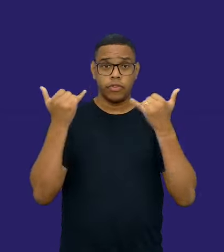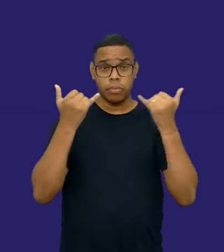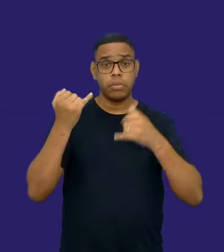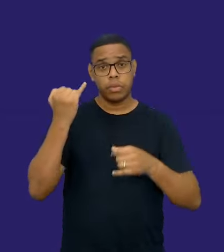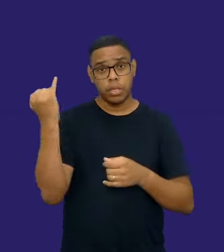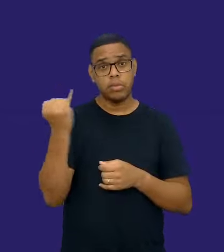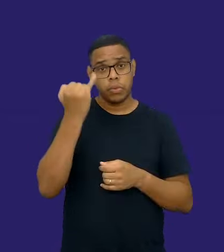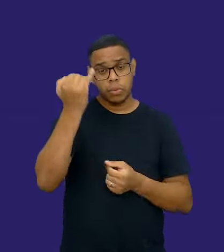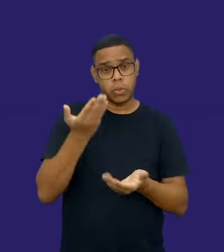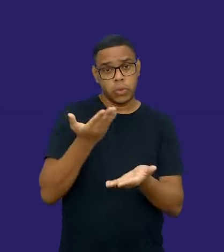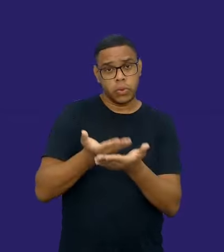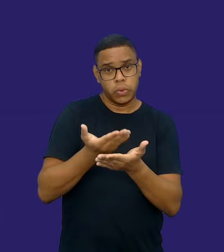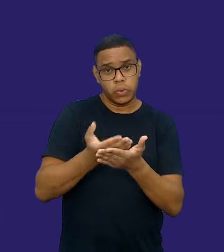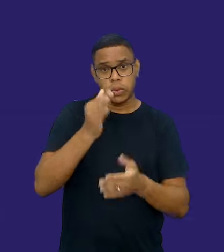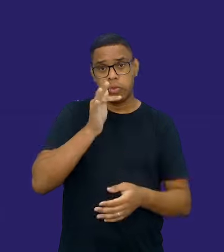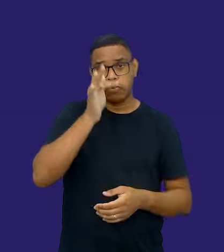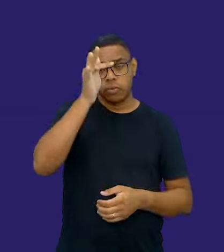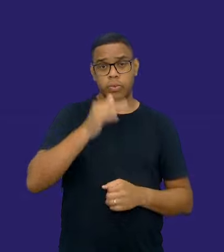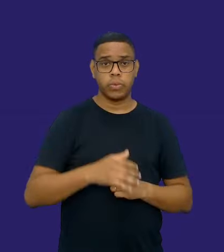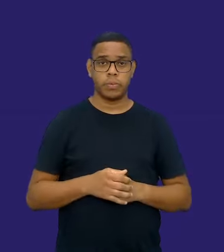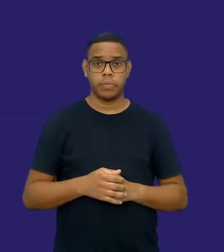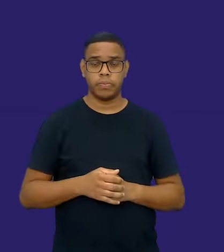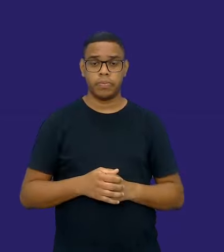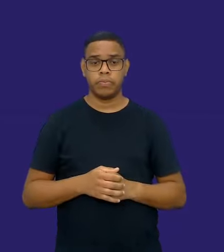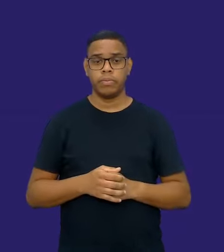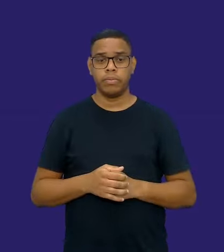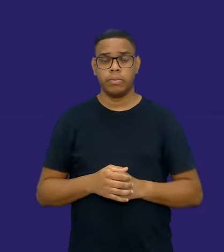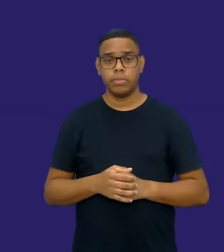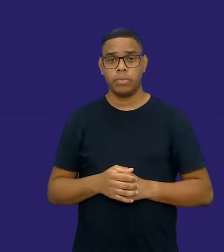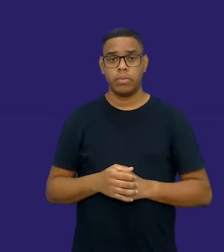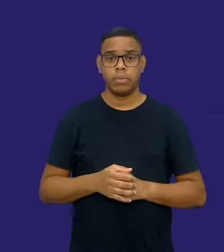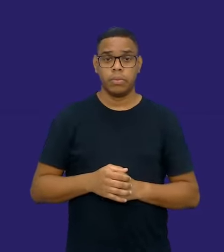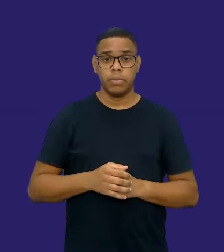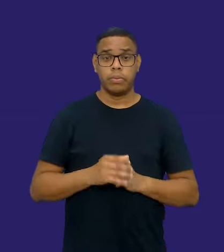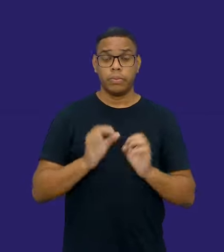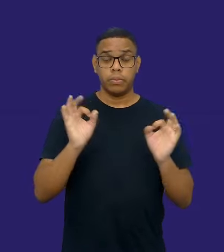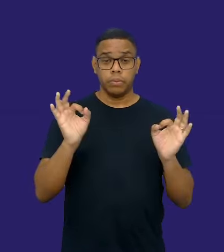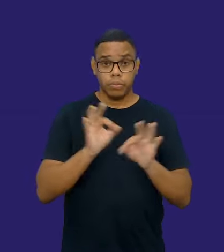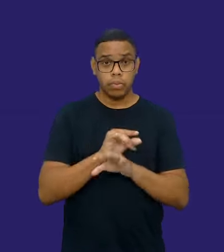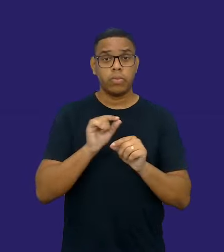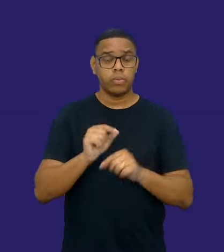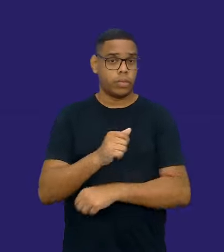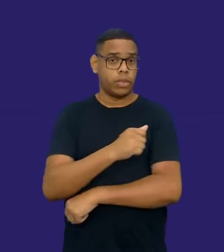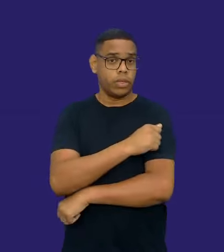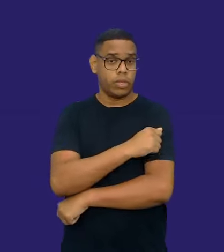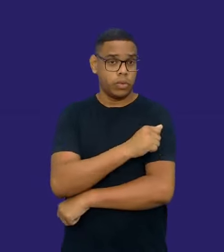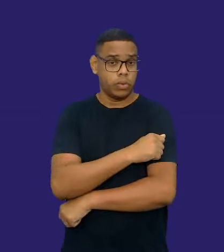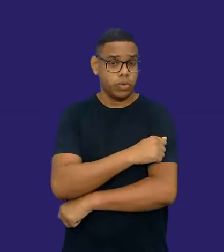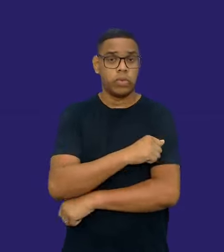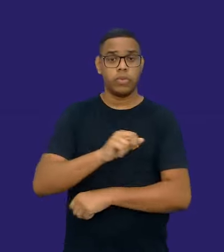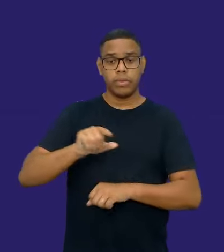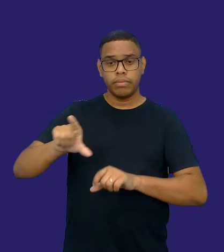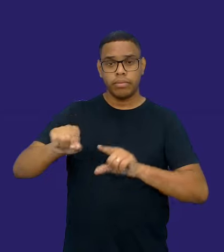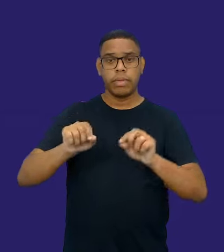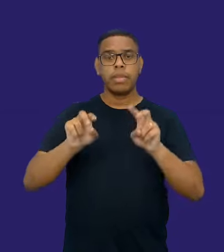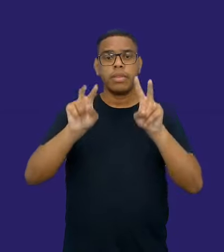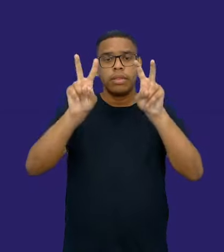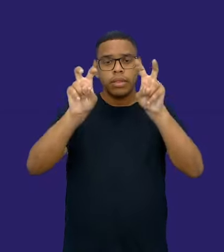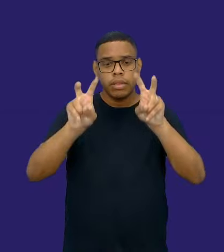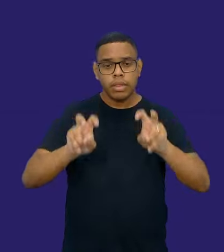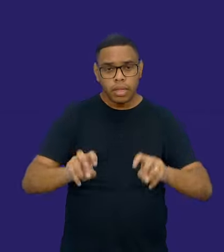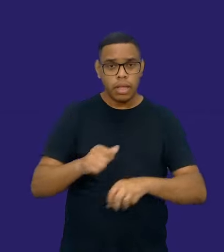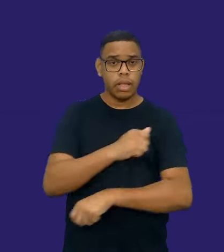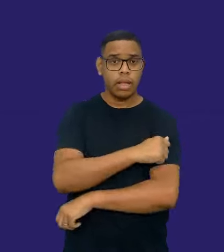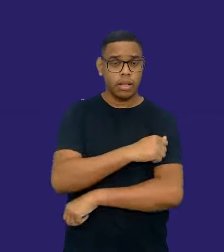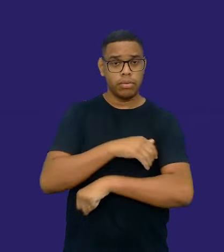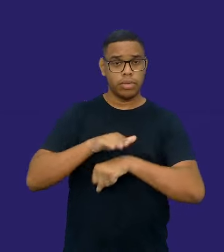estudantes selecionarão temas a partir do que estudaram, pesquisarão sobre eles e elaborarão